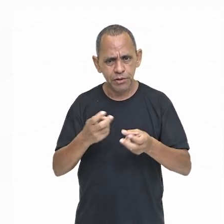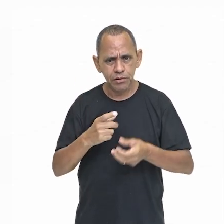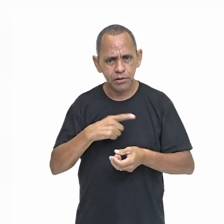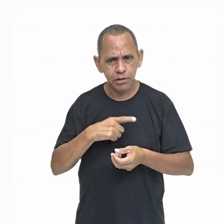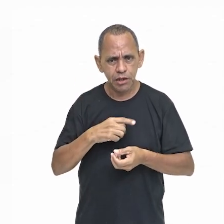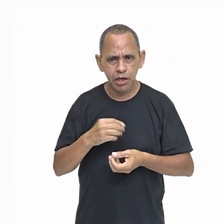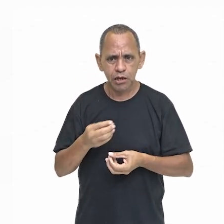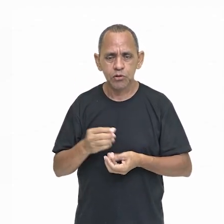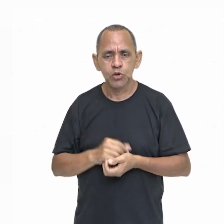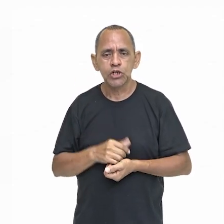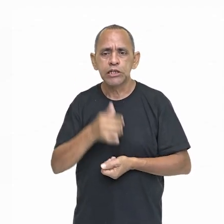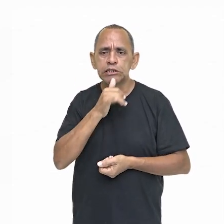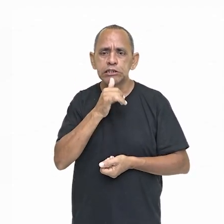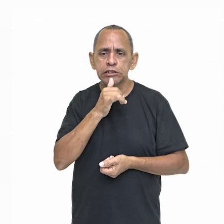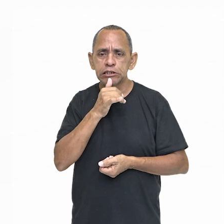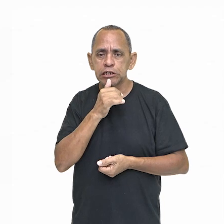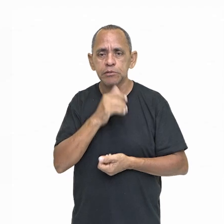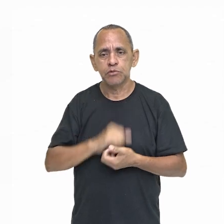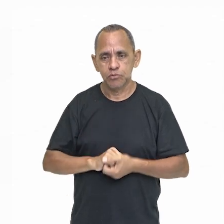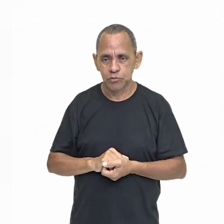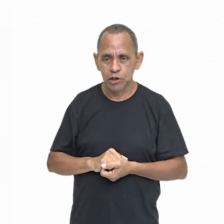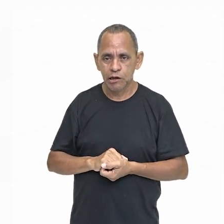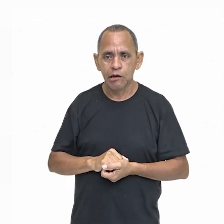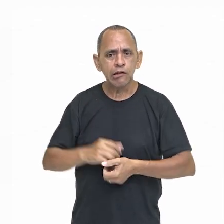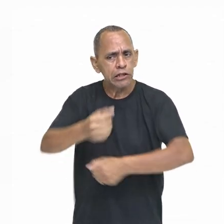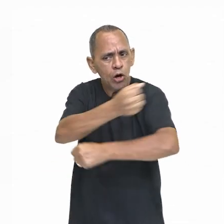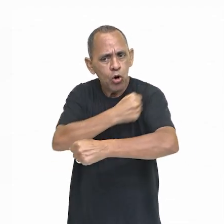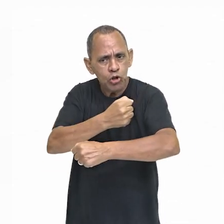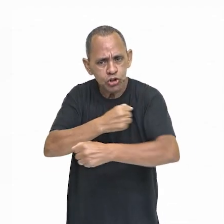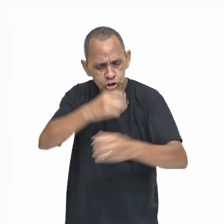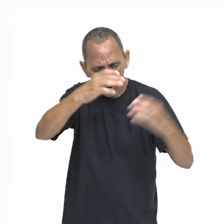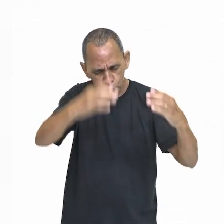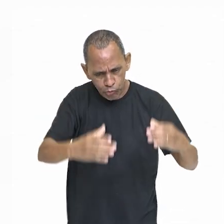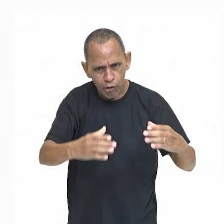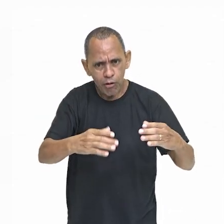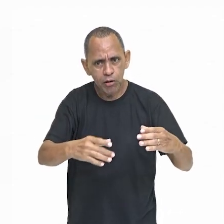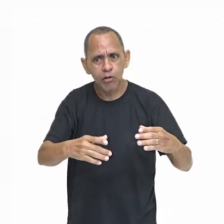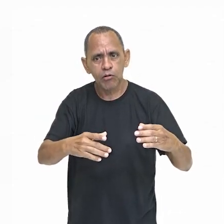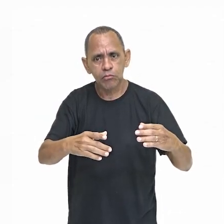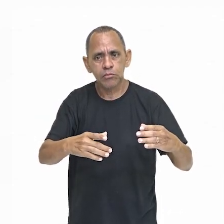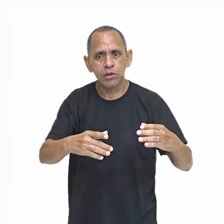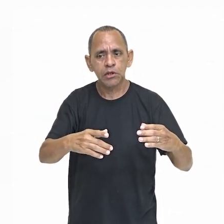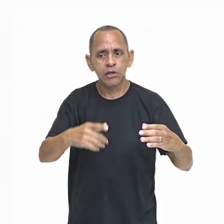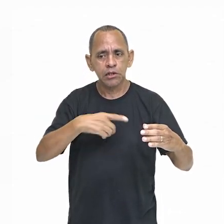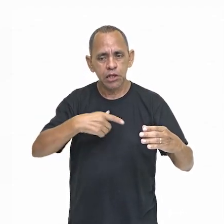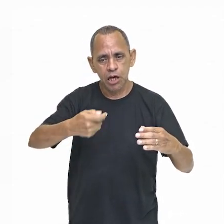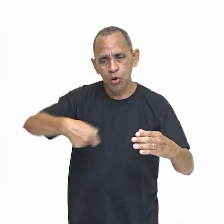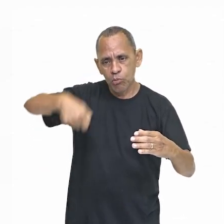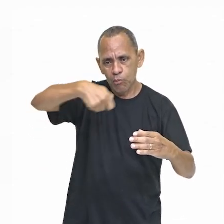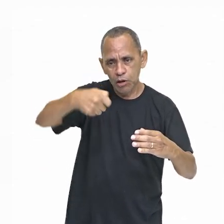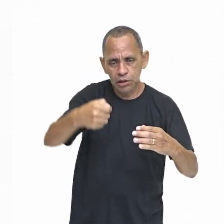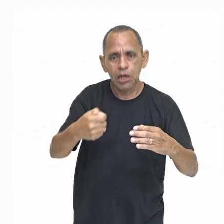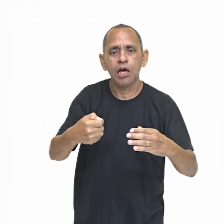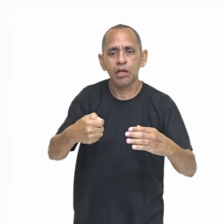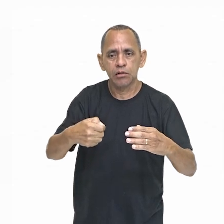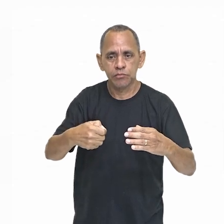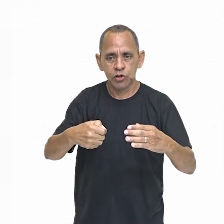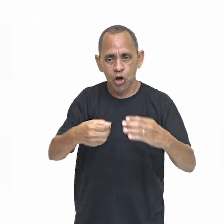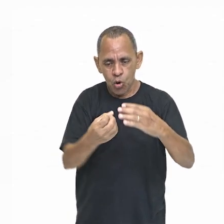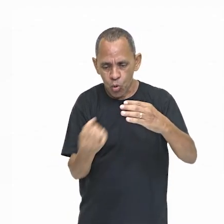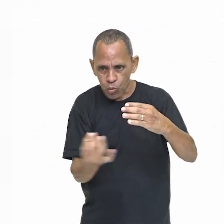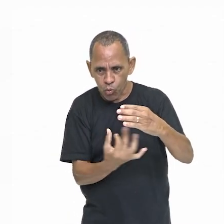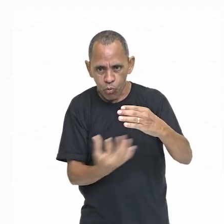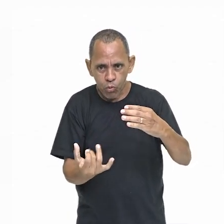como fosse uma panela, e essa panela vai ocorrer aí a condução, a